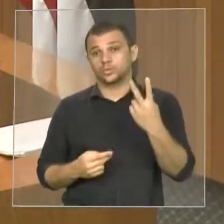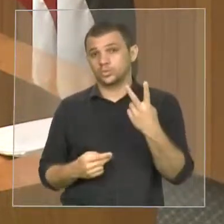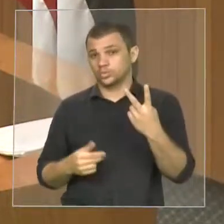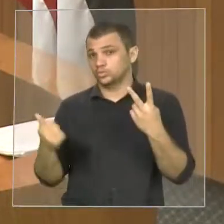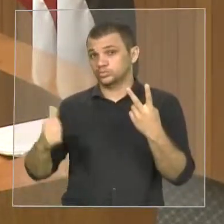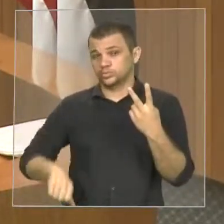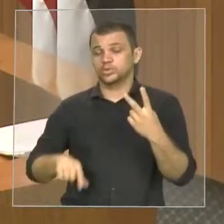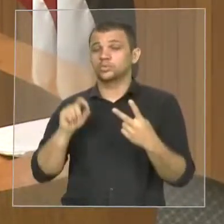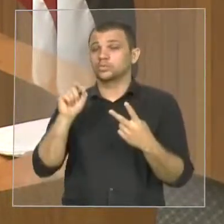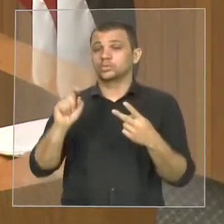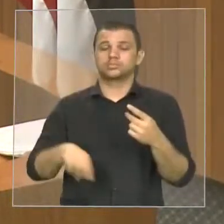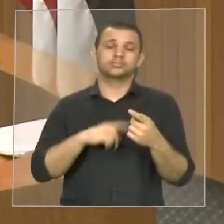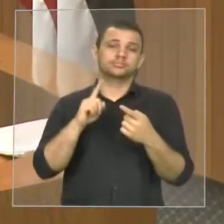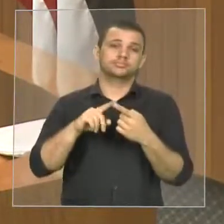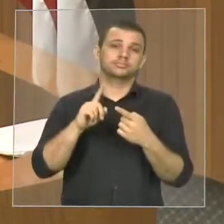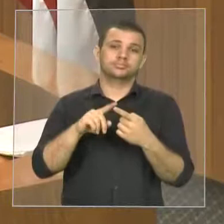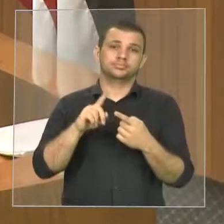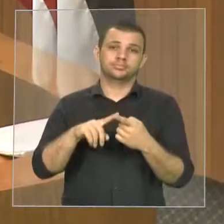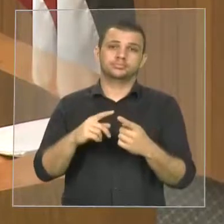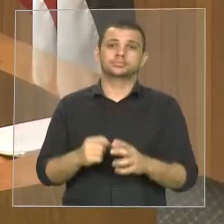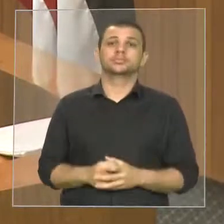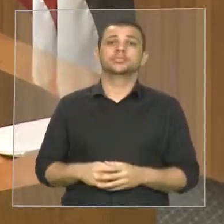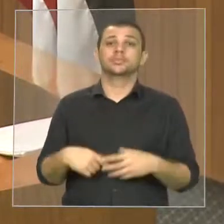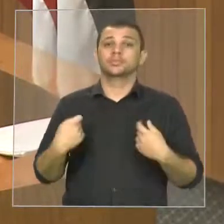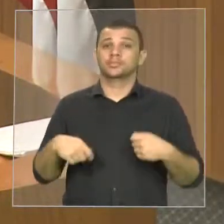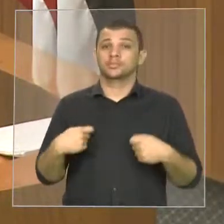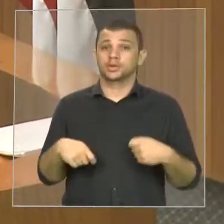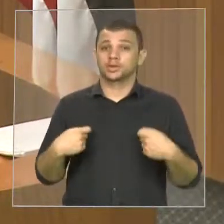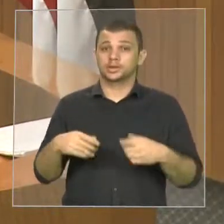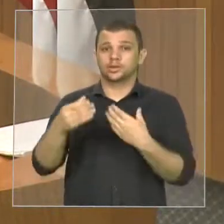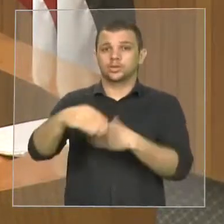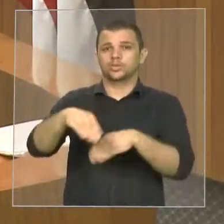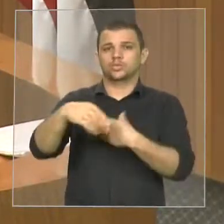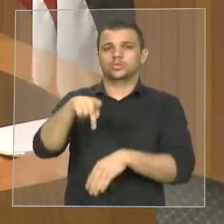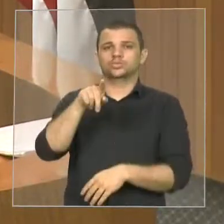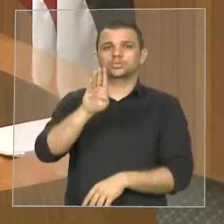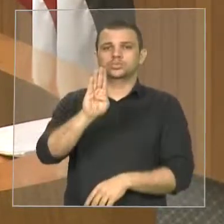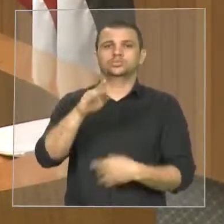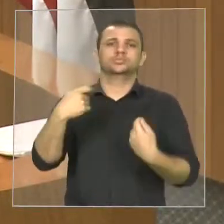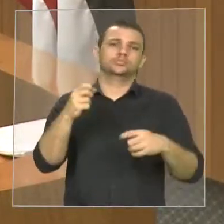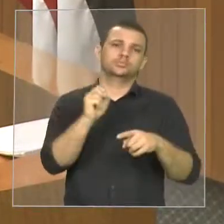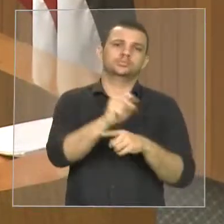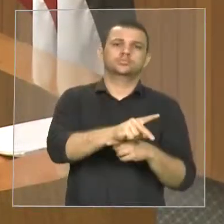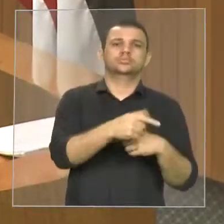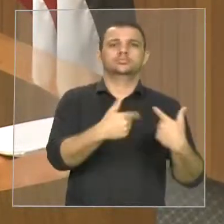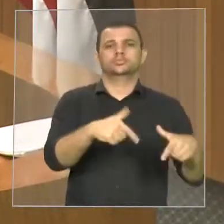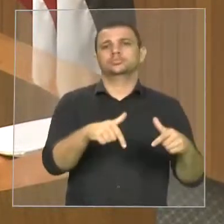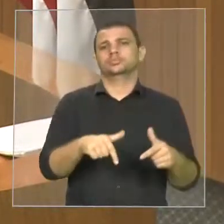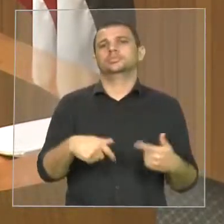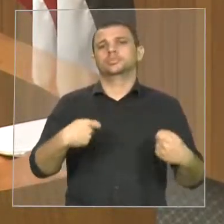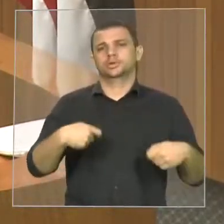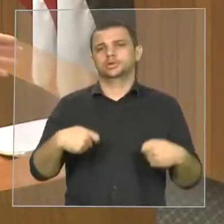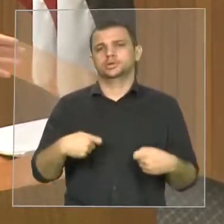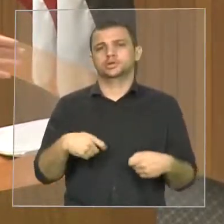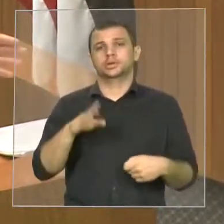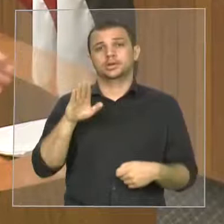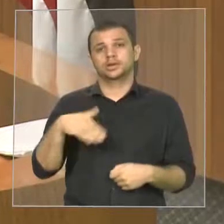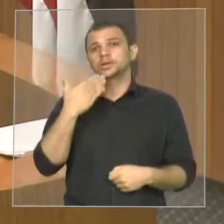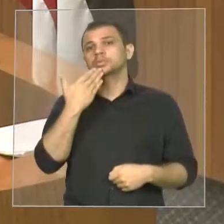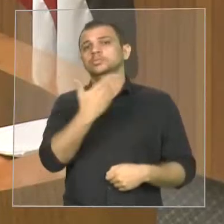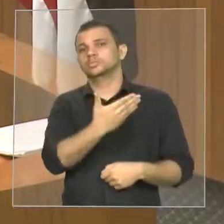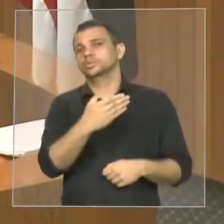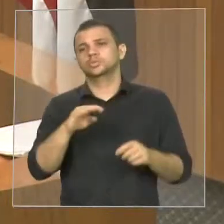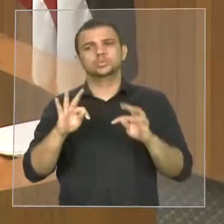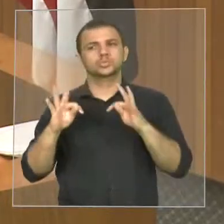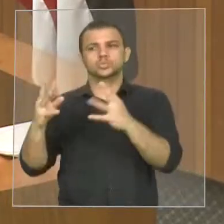primeiro é que os cargos devem ser preenchidos mediante concurso público. É óbvio que é assim. Esse foi um pedido unânime dos